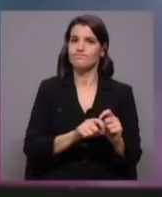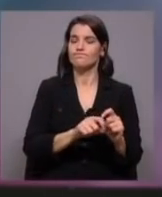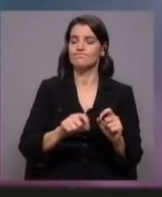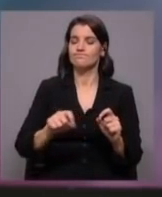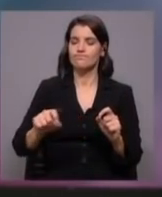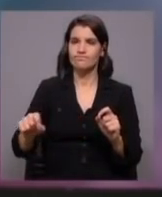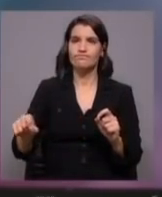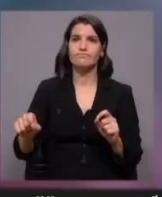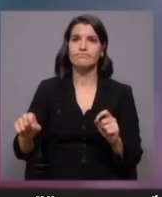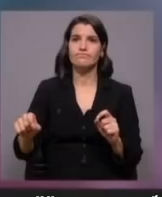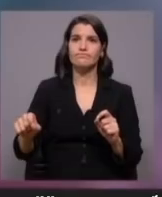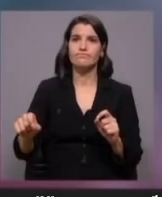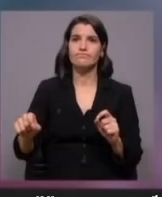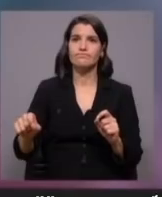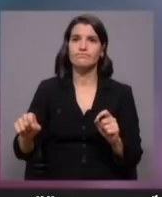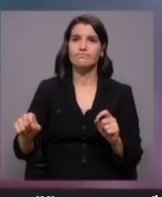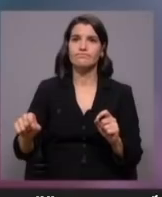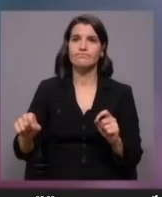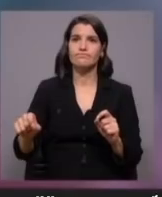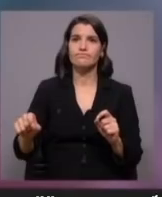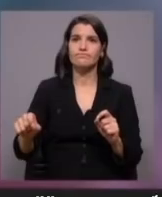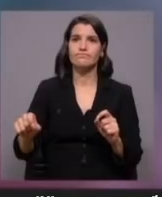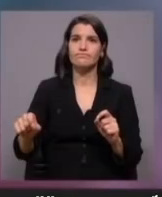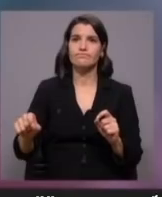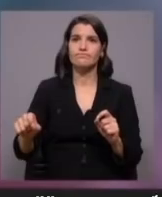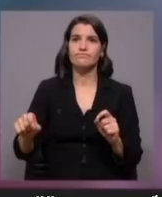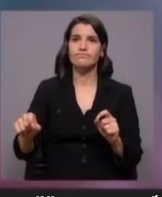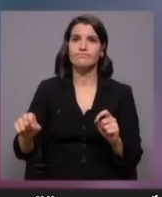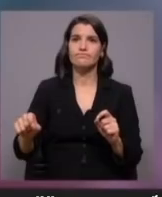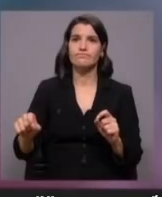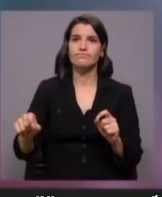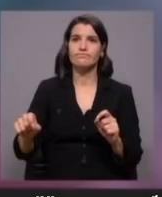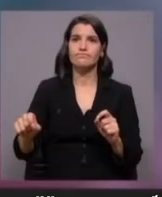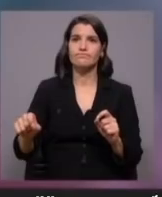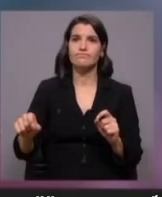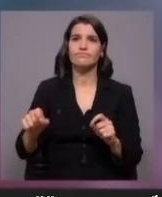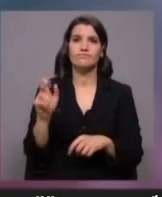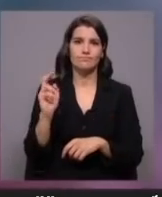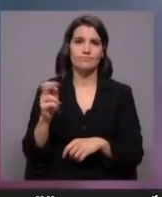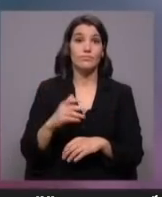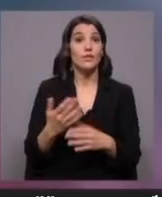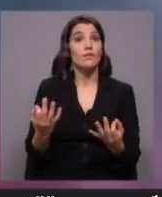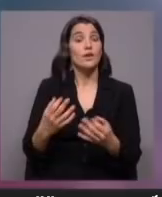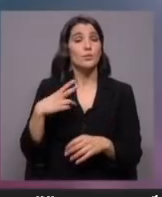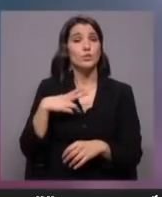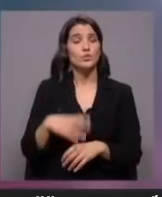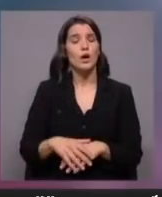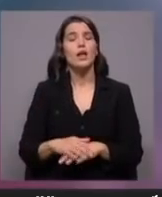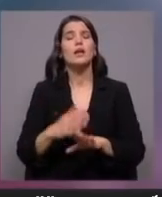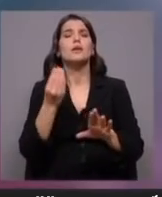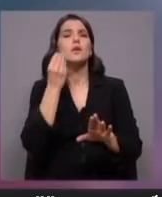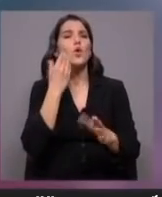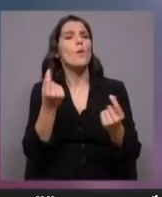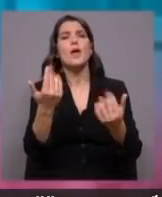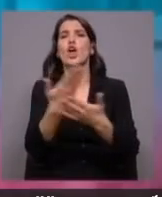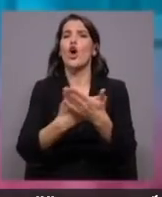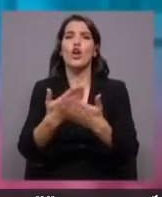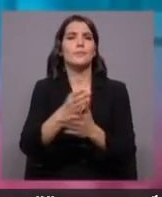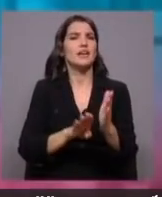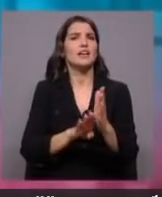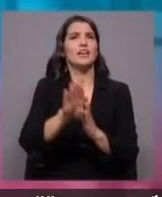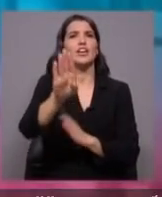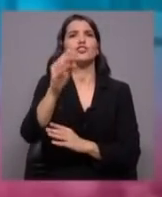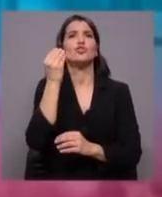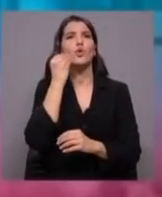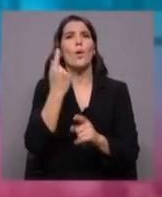tempo. Aliás, ela começou isto basicamente a atacar a direita. Como é que se coloca a economia a crescer, Catarina Martins,